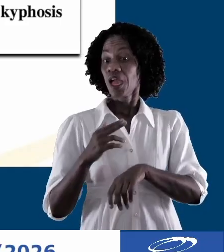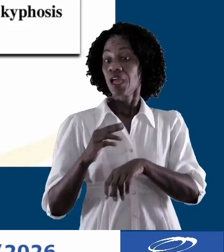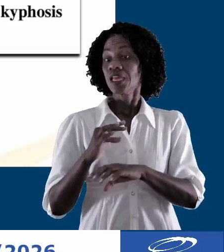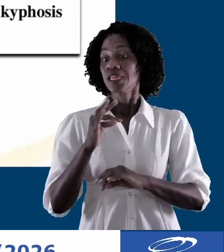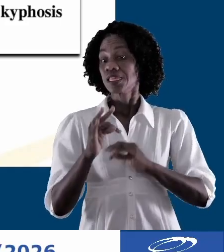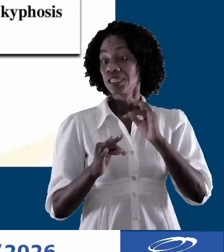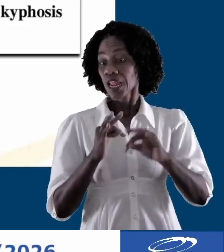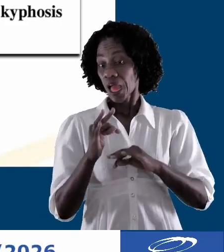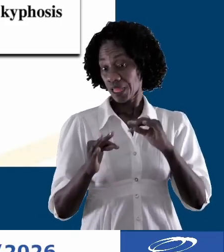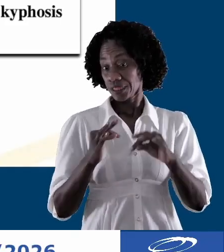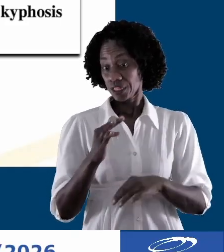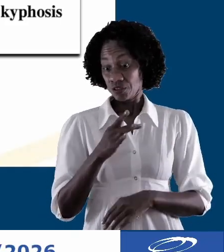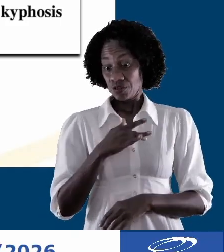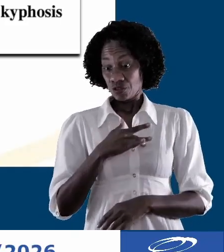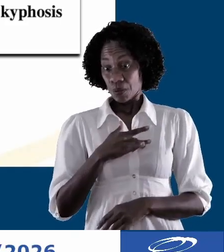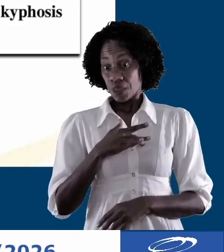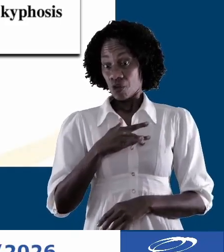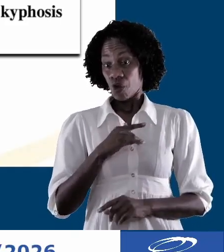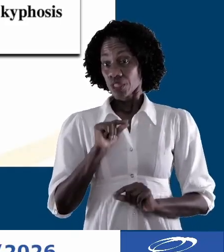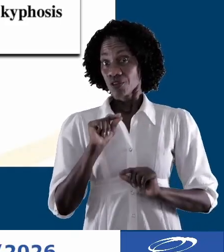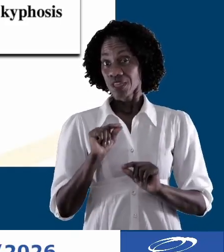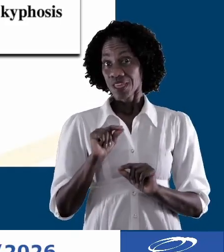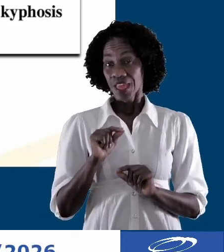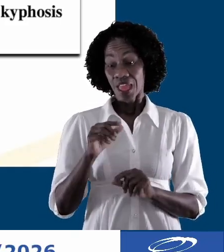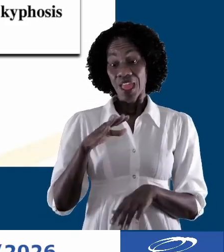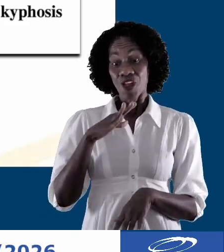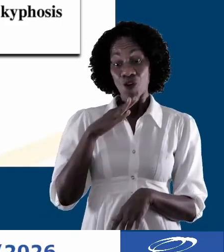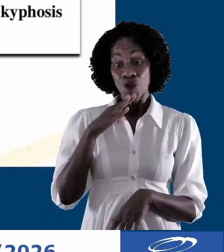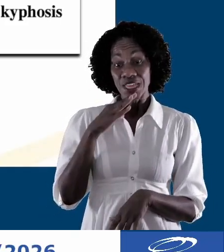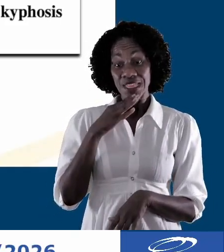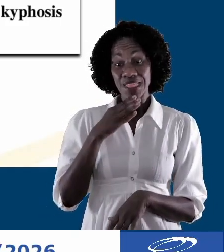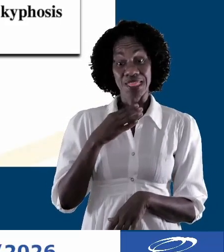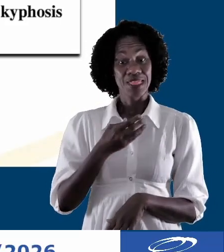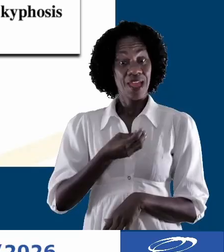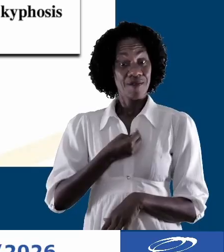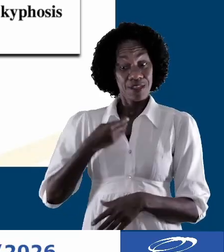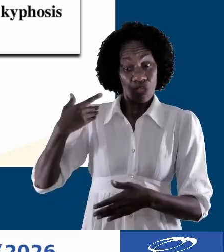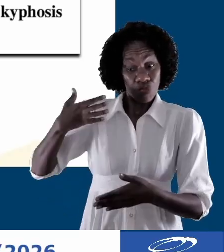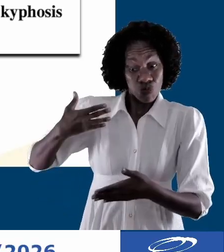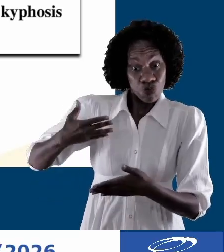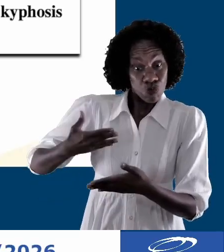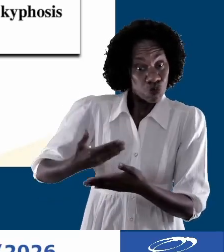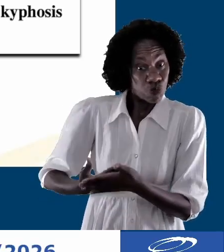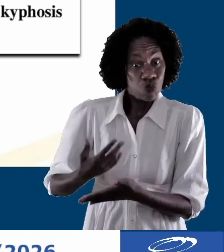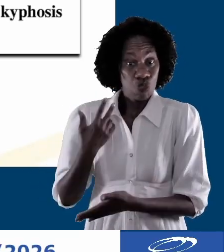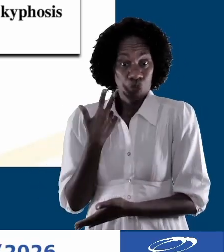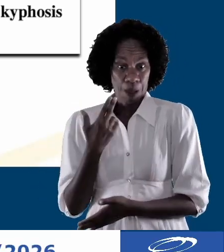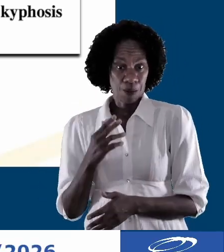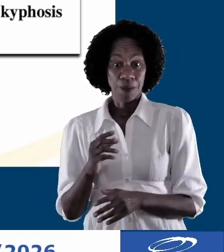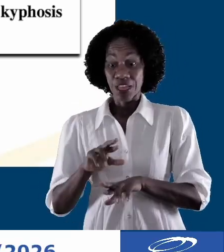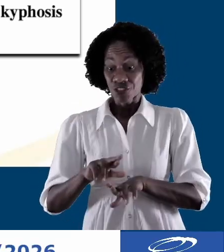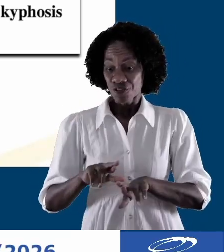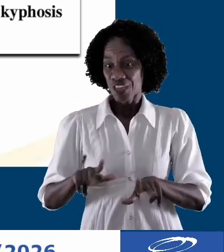natural, porque ela é muito diferente do adulto para a criança. O adulto, depois que a doença é curada,